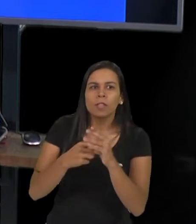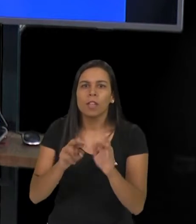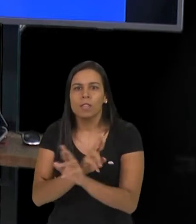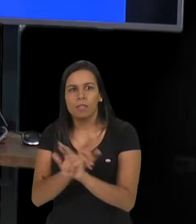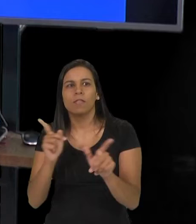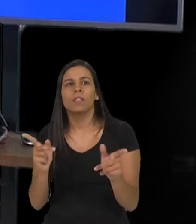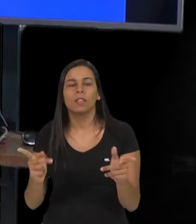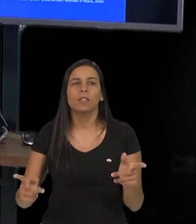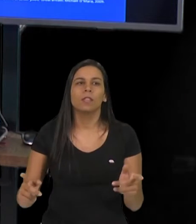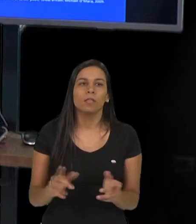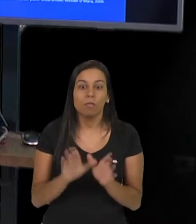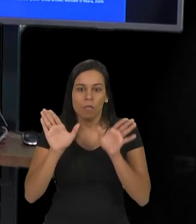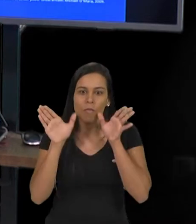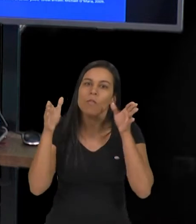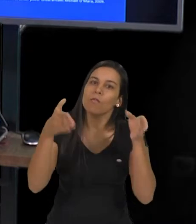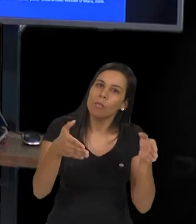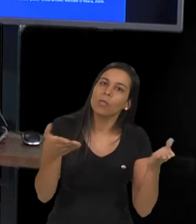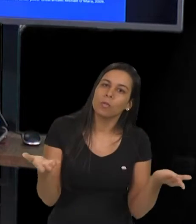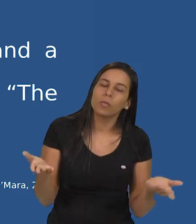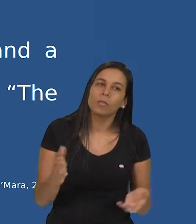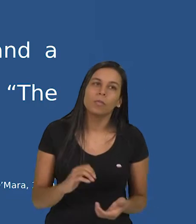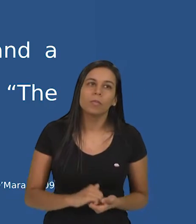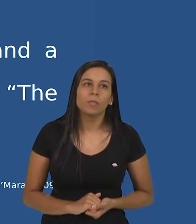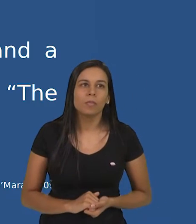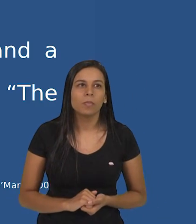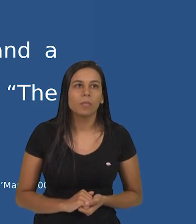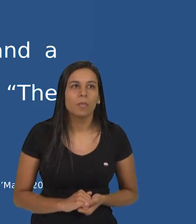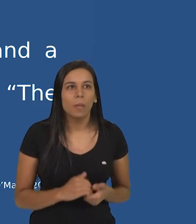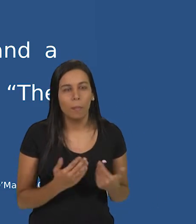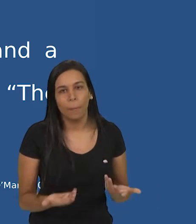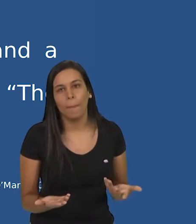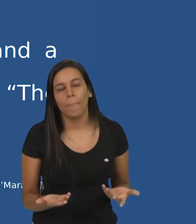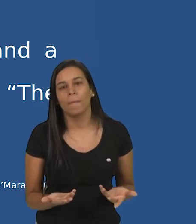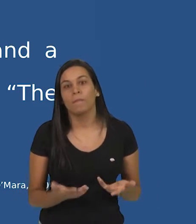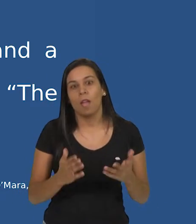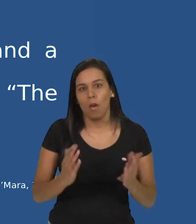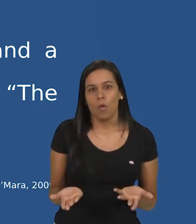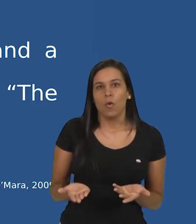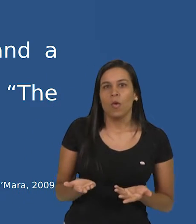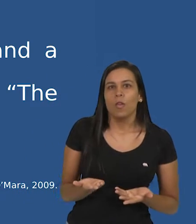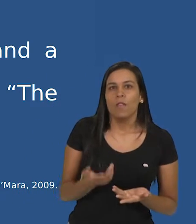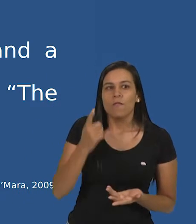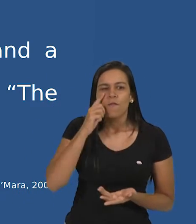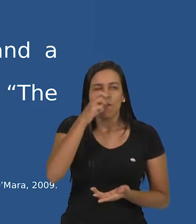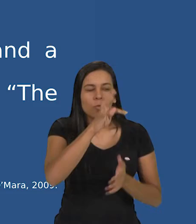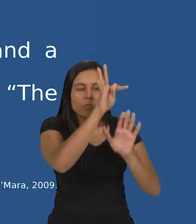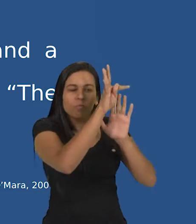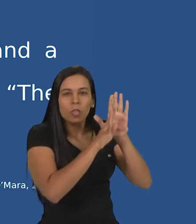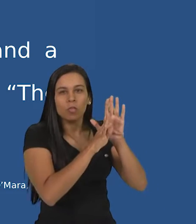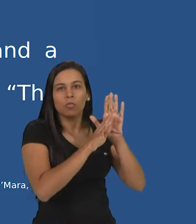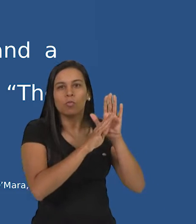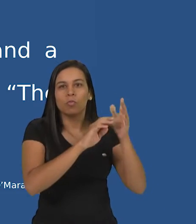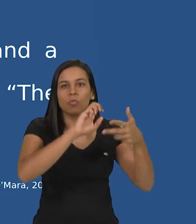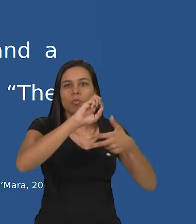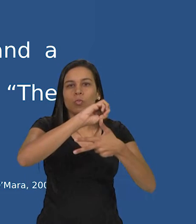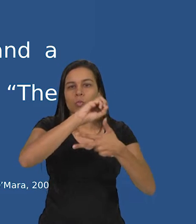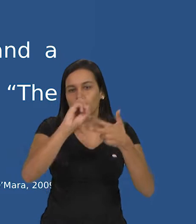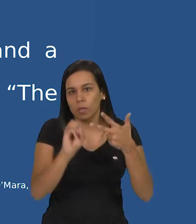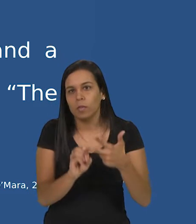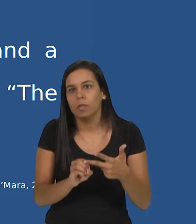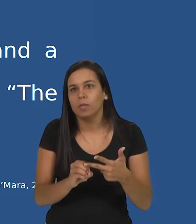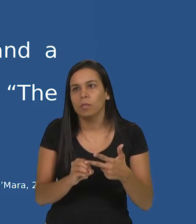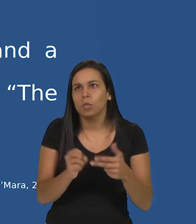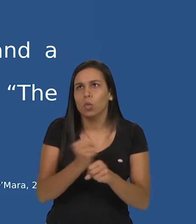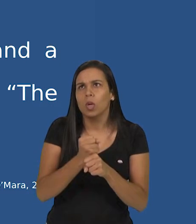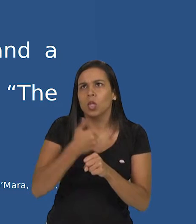gente tem que focar. Beleza? Bom, a gente vai meter a mão na massa agora com um texto do Enem. O Enem de